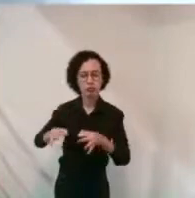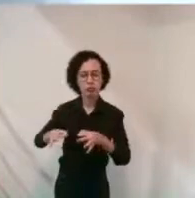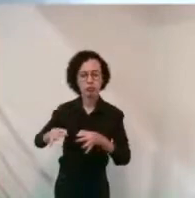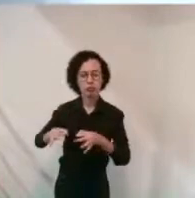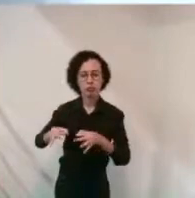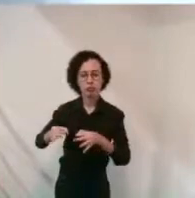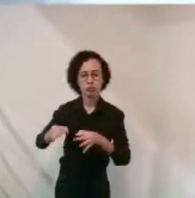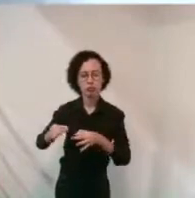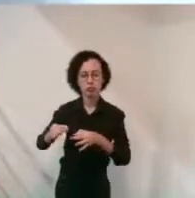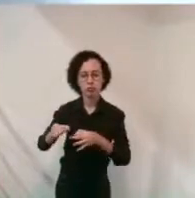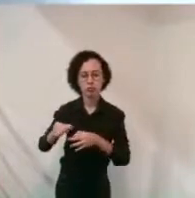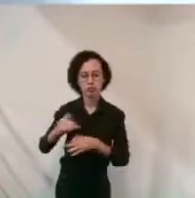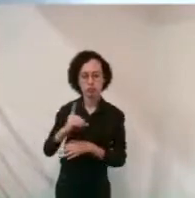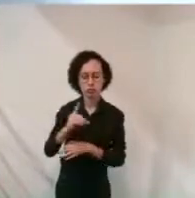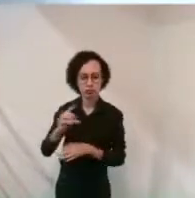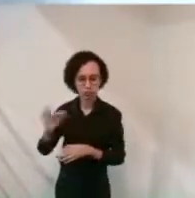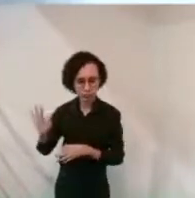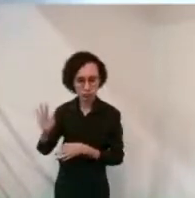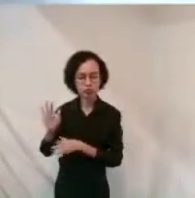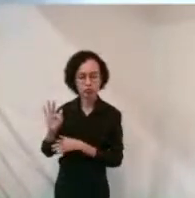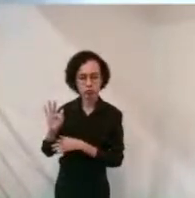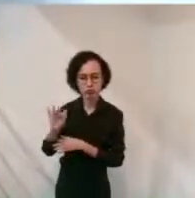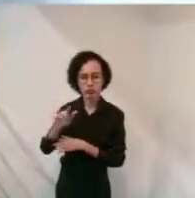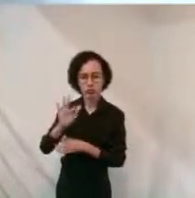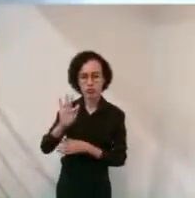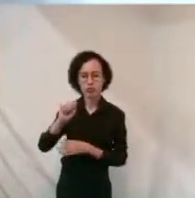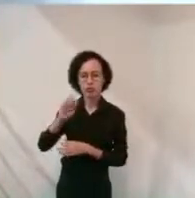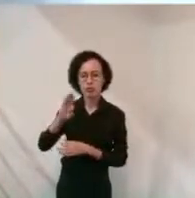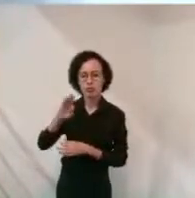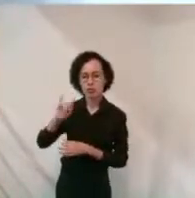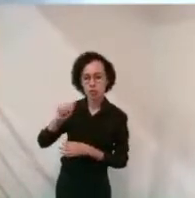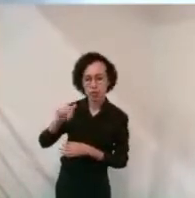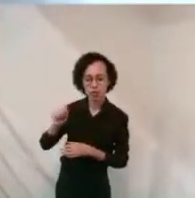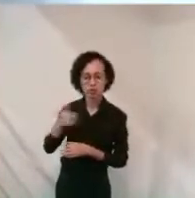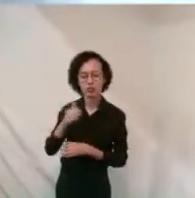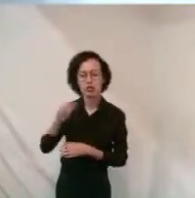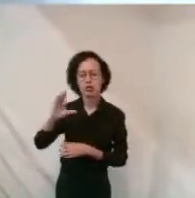Distrito Federal de Territórios, Fabiana Costa Oliveira Barreto.